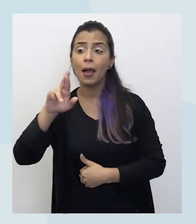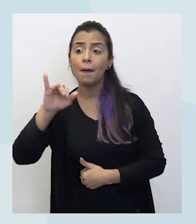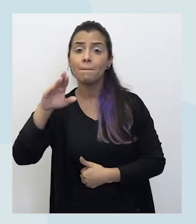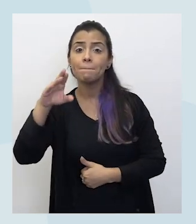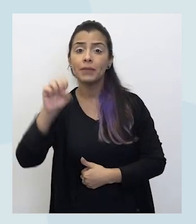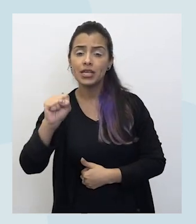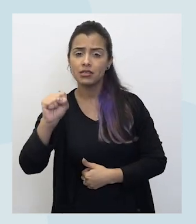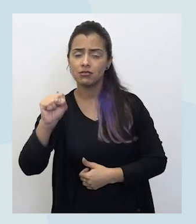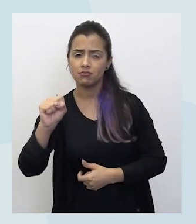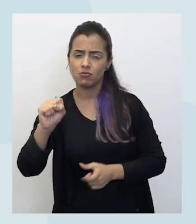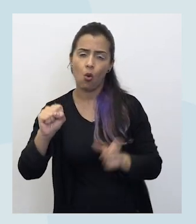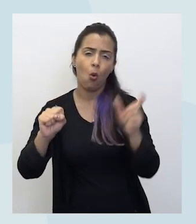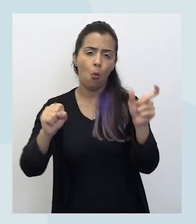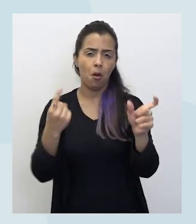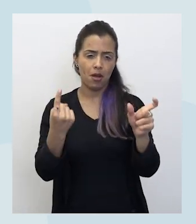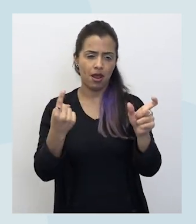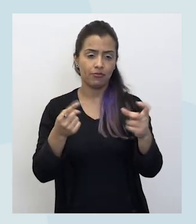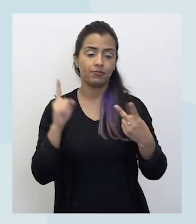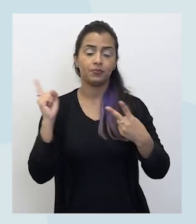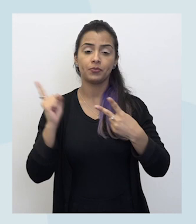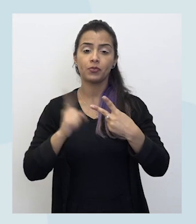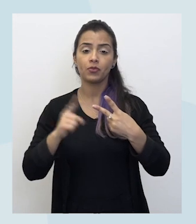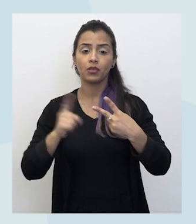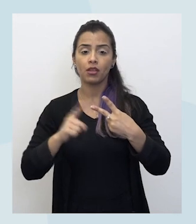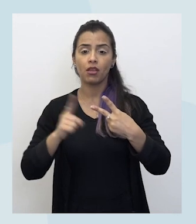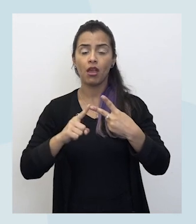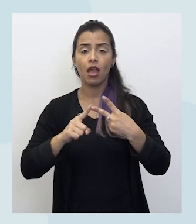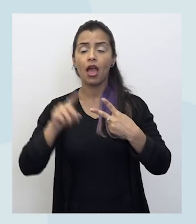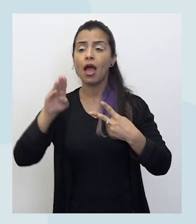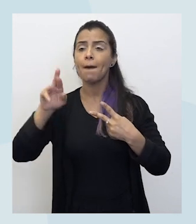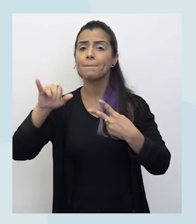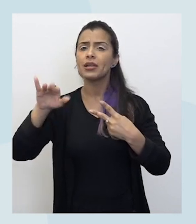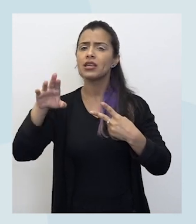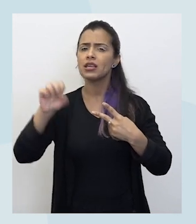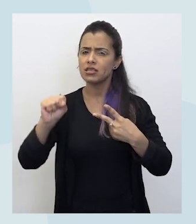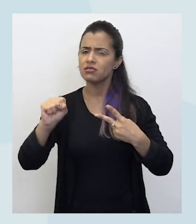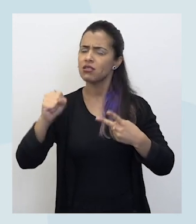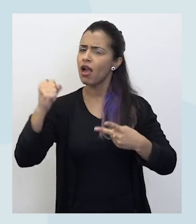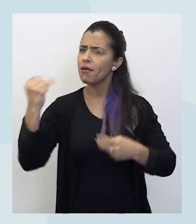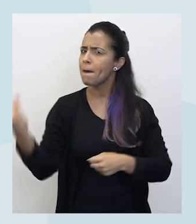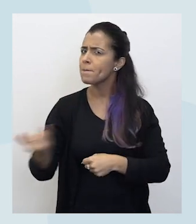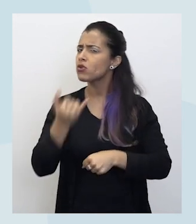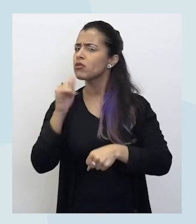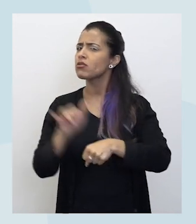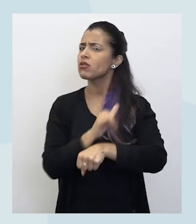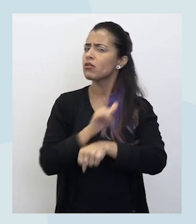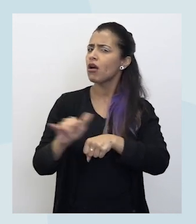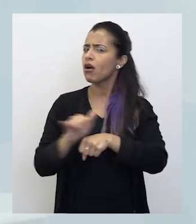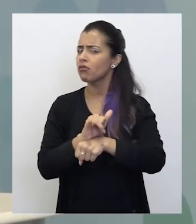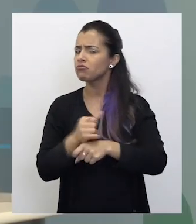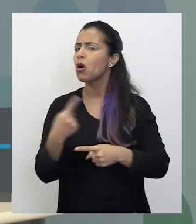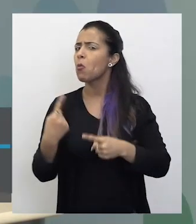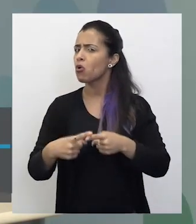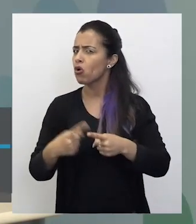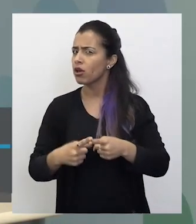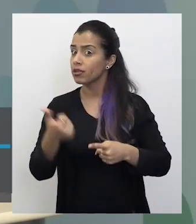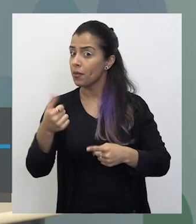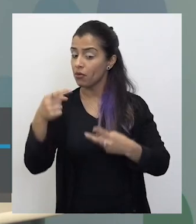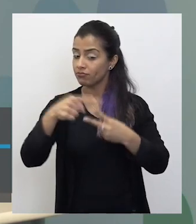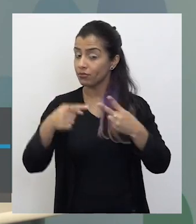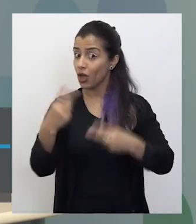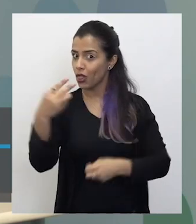palavra. A segunda questão, qual é a importância estratégica dos BRICS? Para esse exercício,